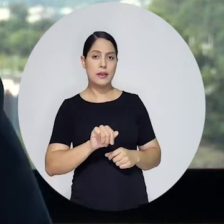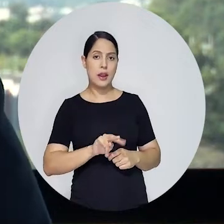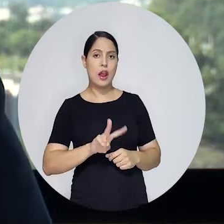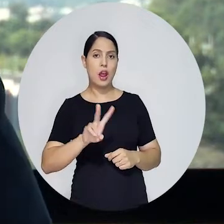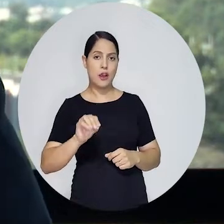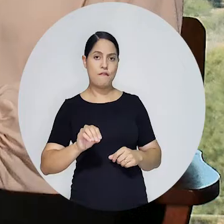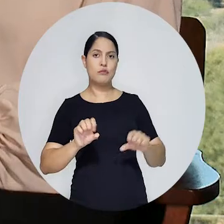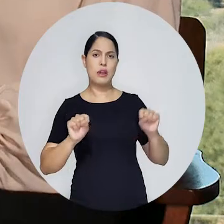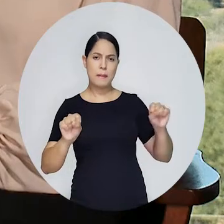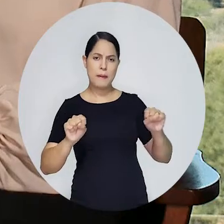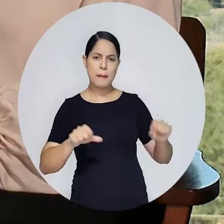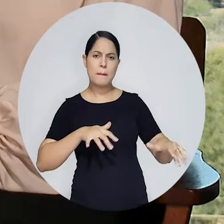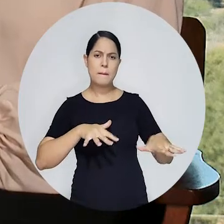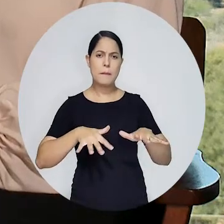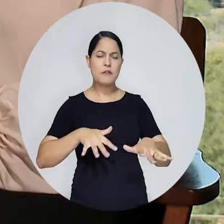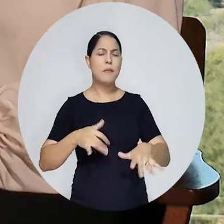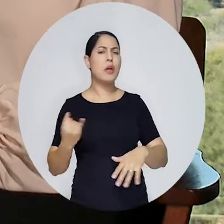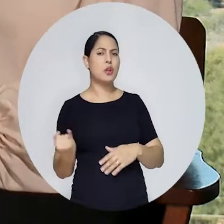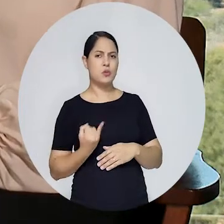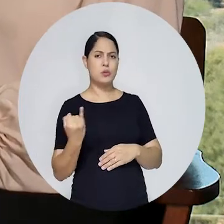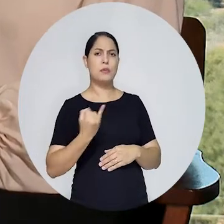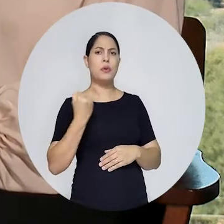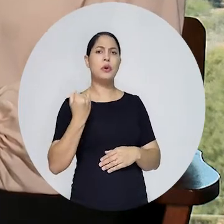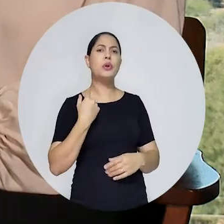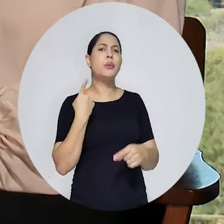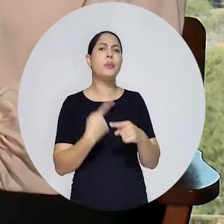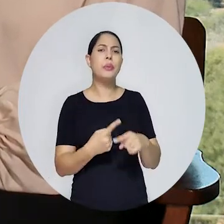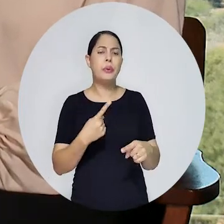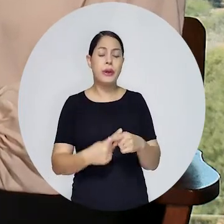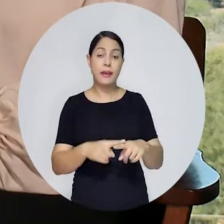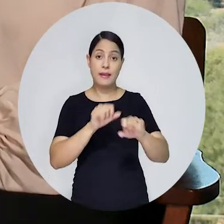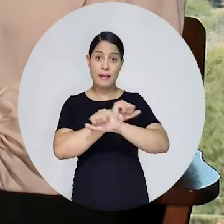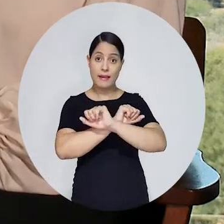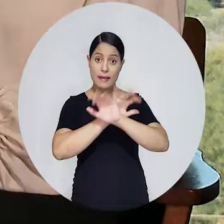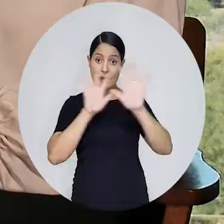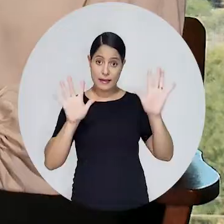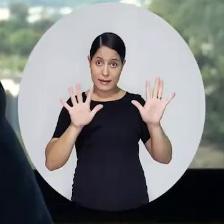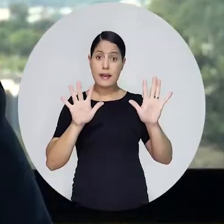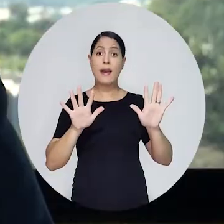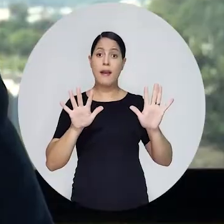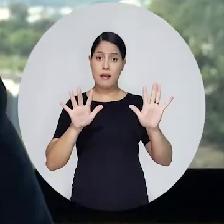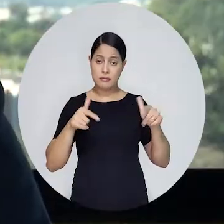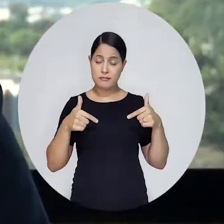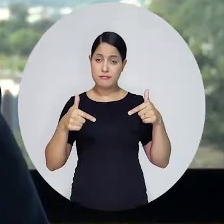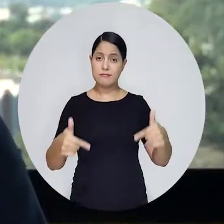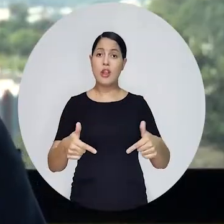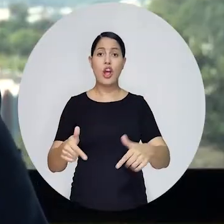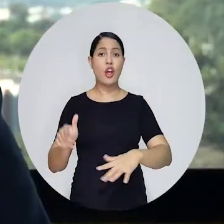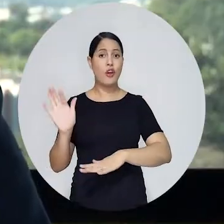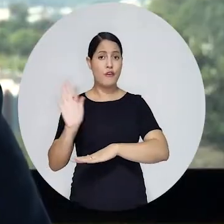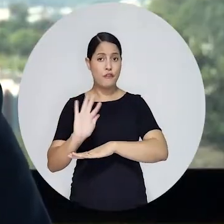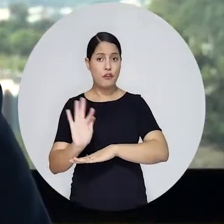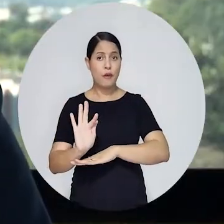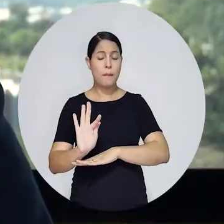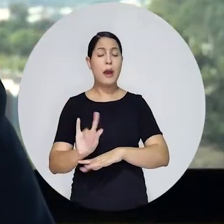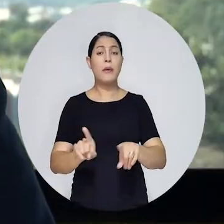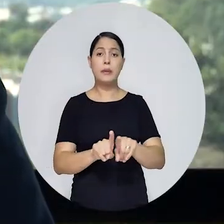Nele, a instituição, a própria classe, ela tem a oportunidade de registrar de